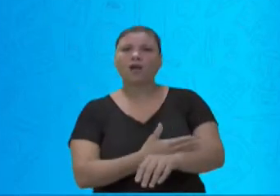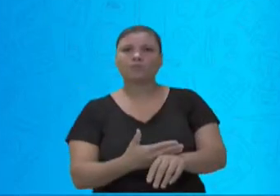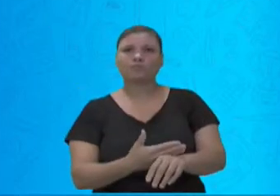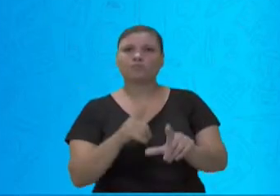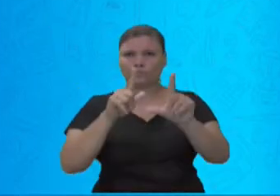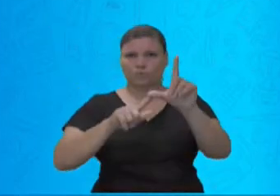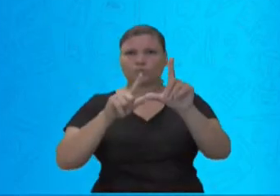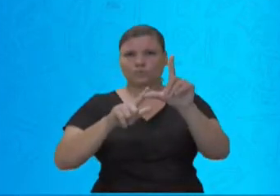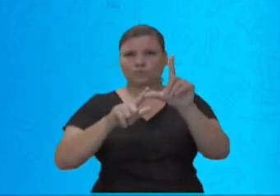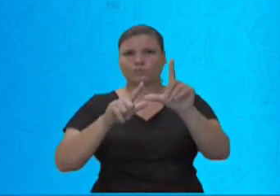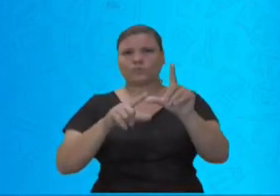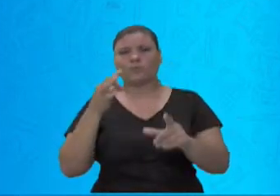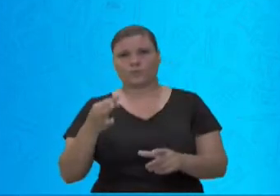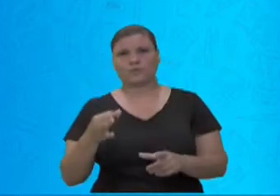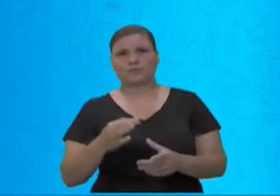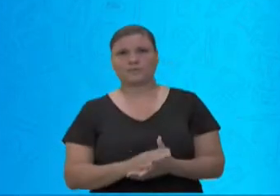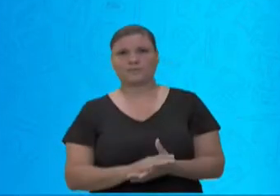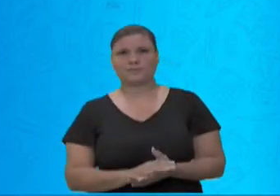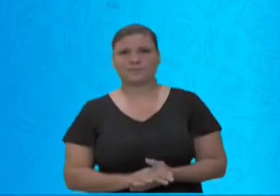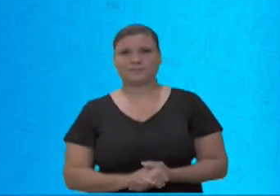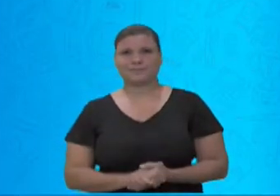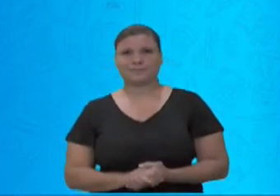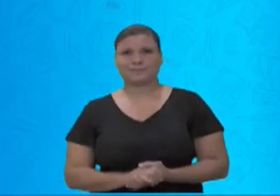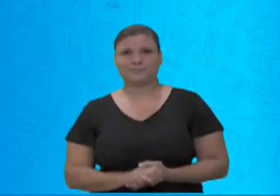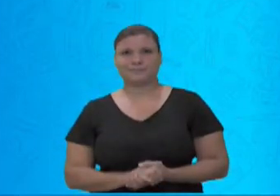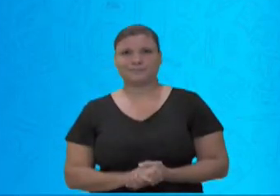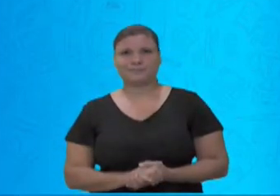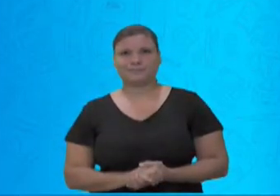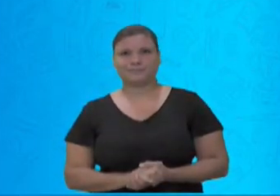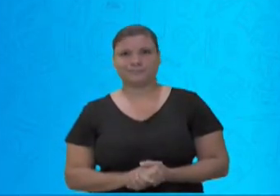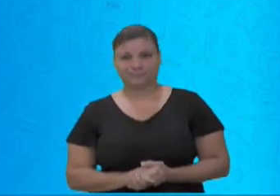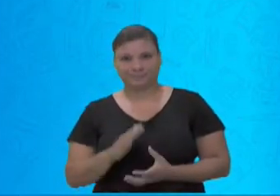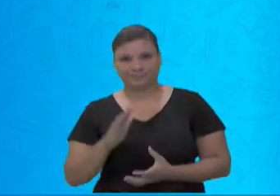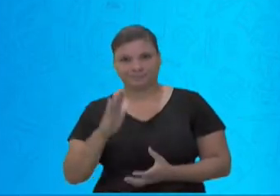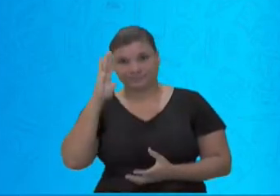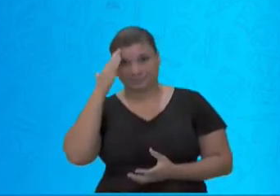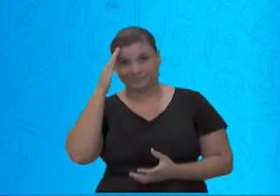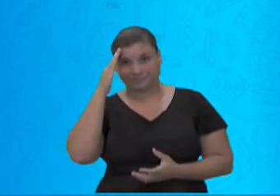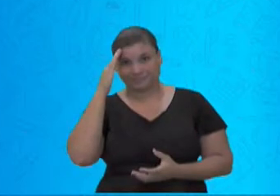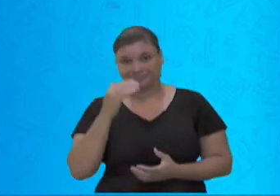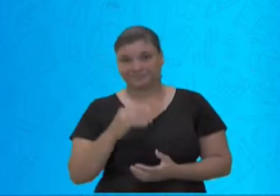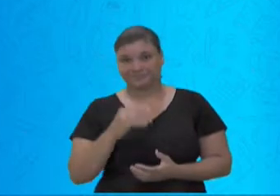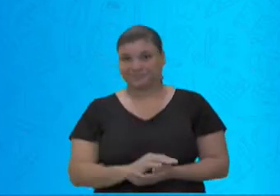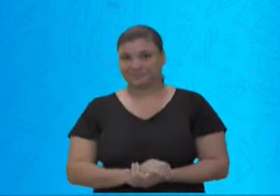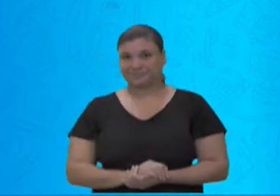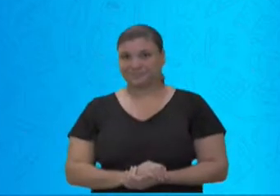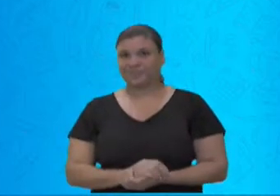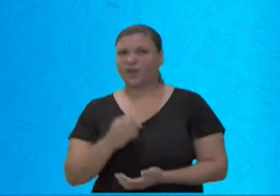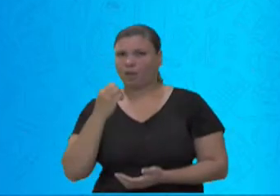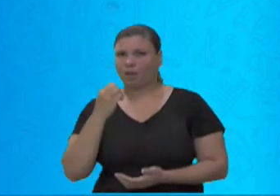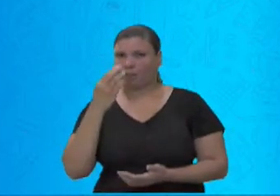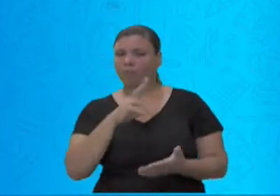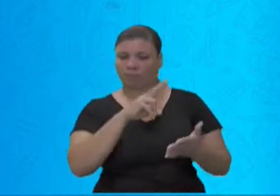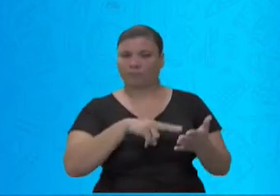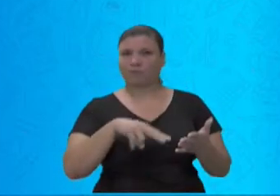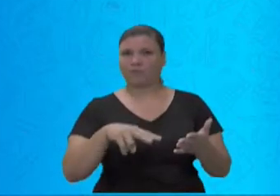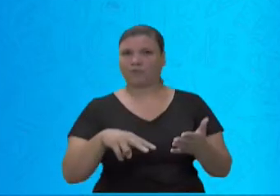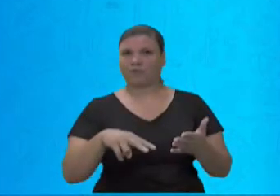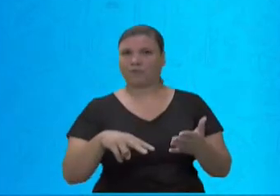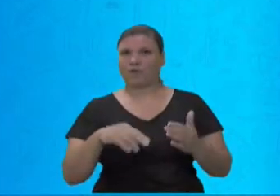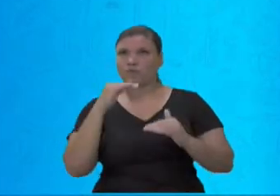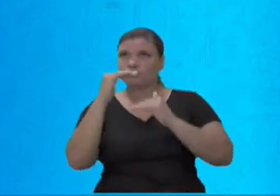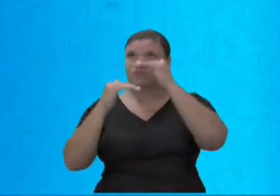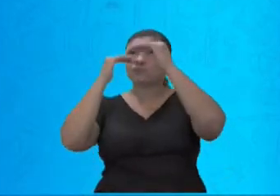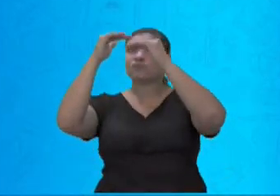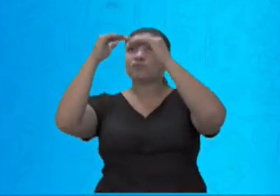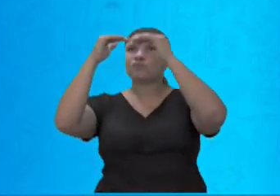aí você não precisa ficar preso só em regras. Lembra dos benefícios da leitura? Além de